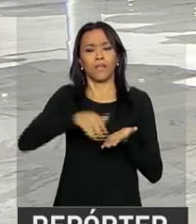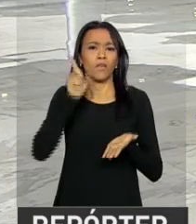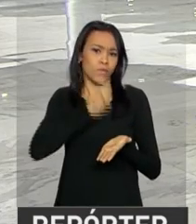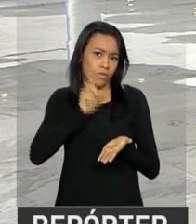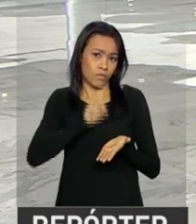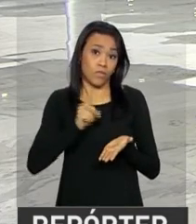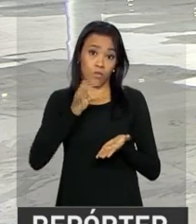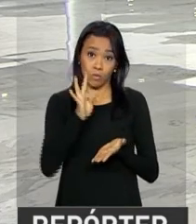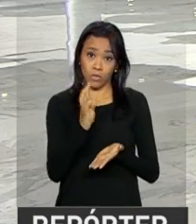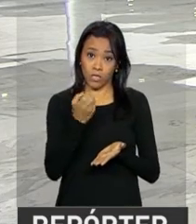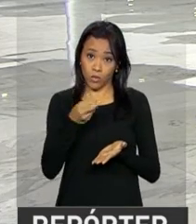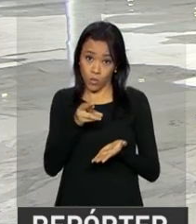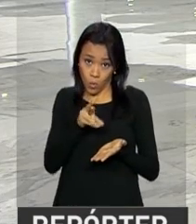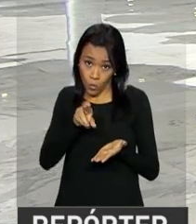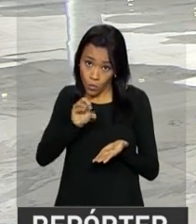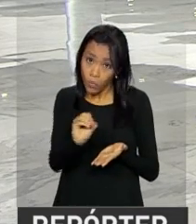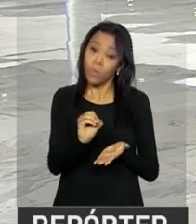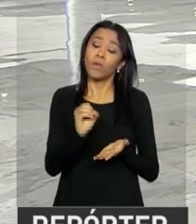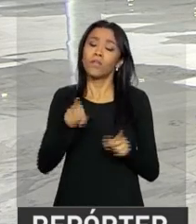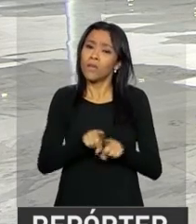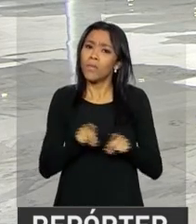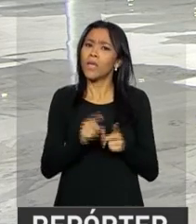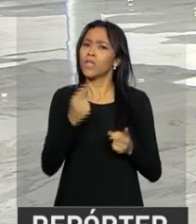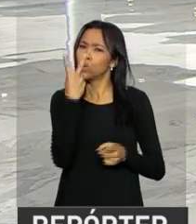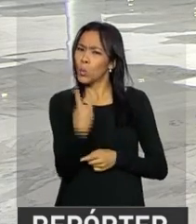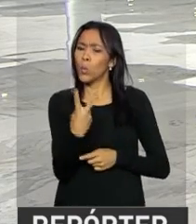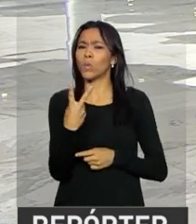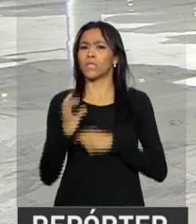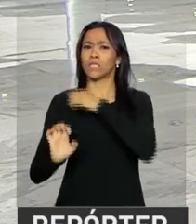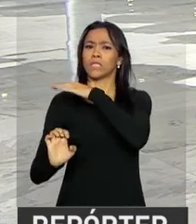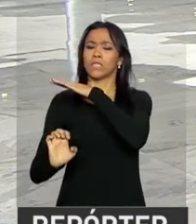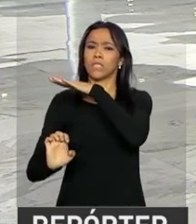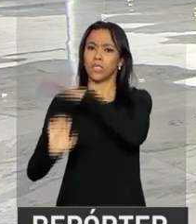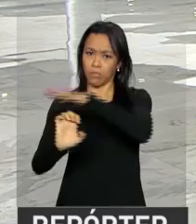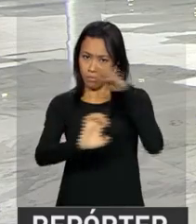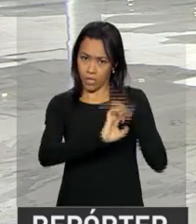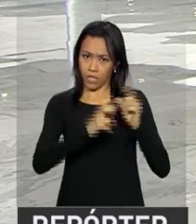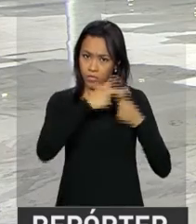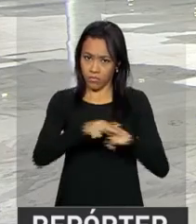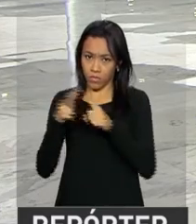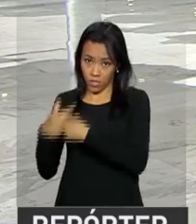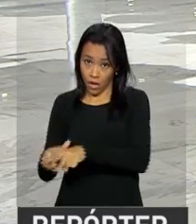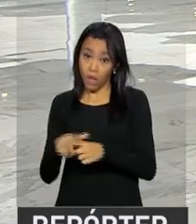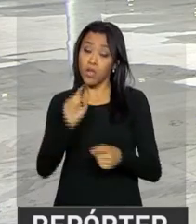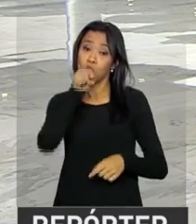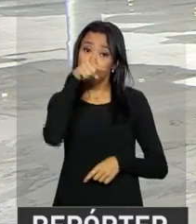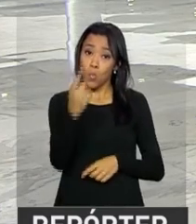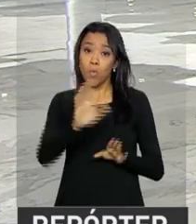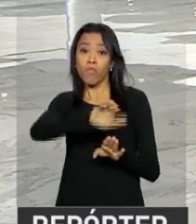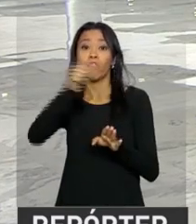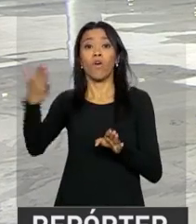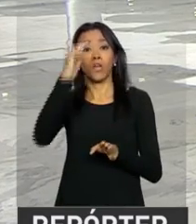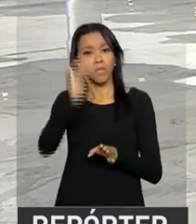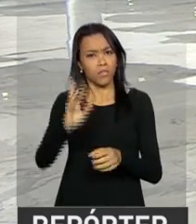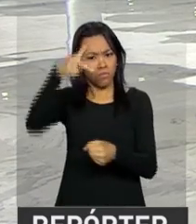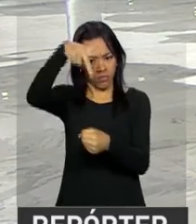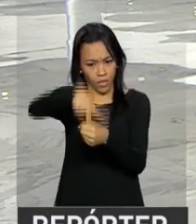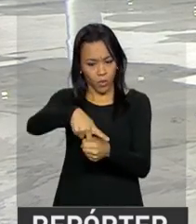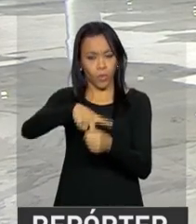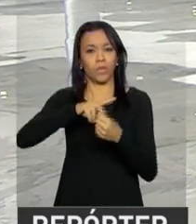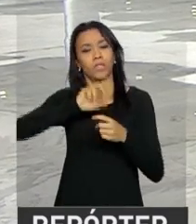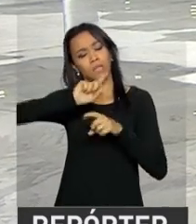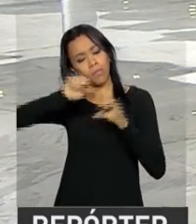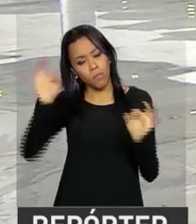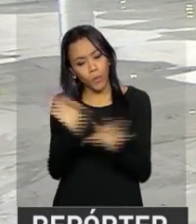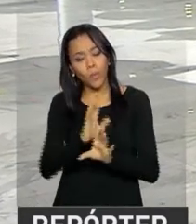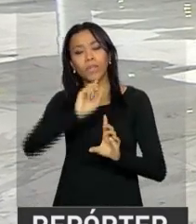presidentes e diretores executivos de duas montadoras de veículos e de uma multinacional do petróleo só então ele